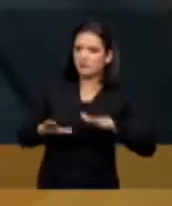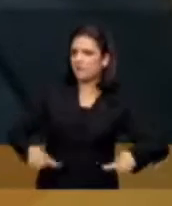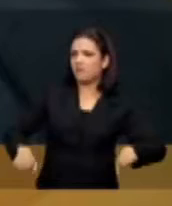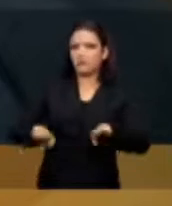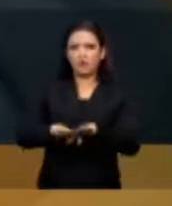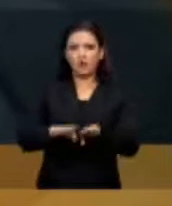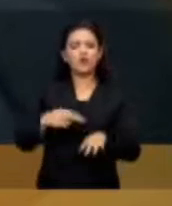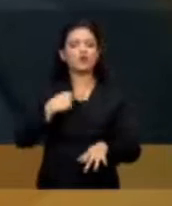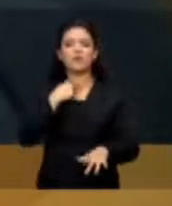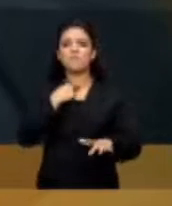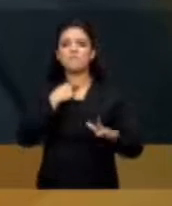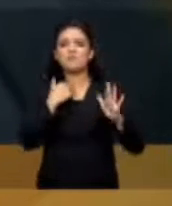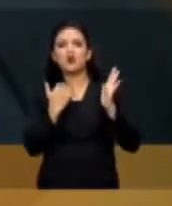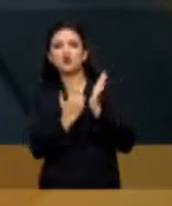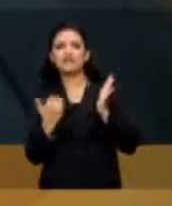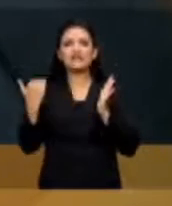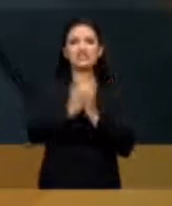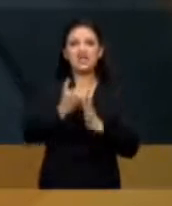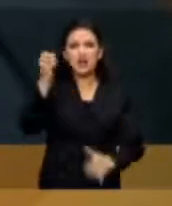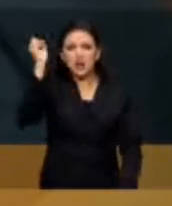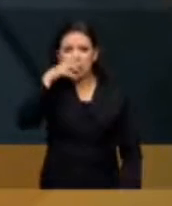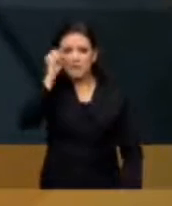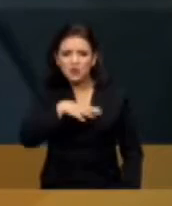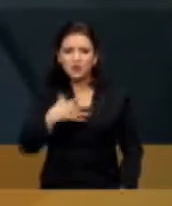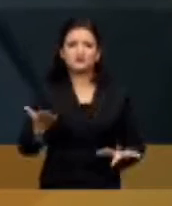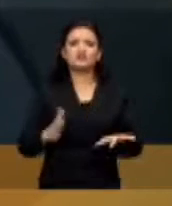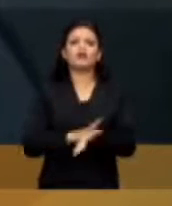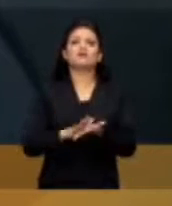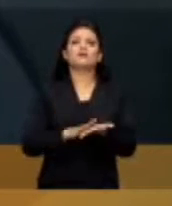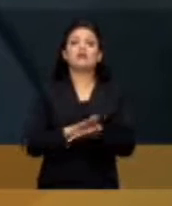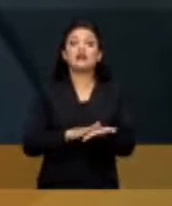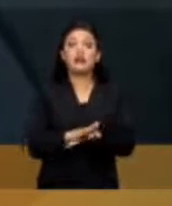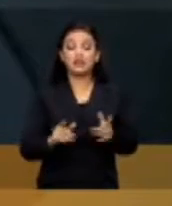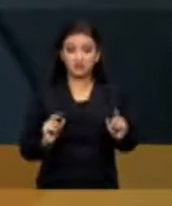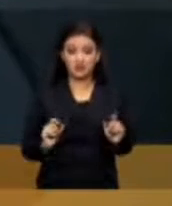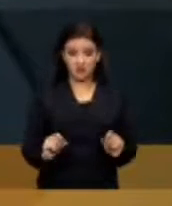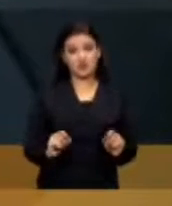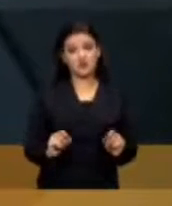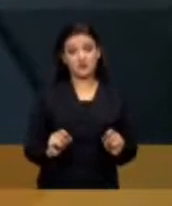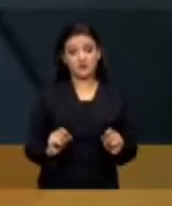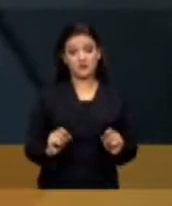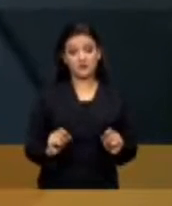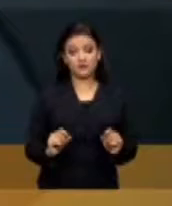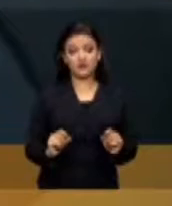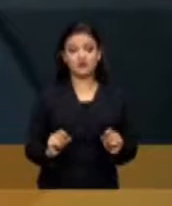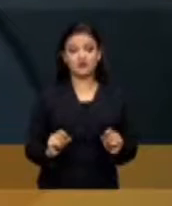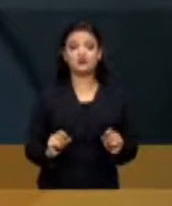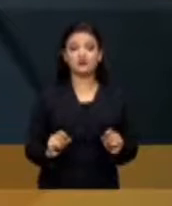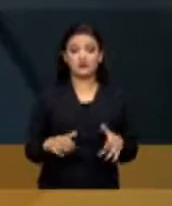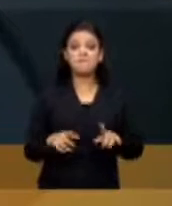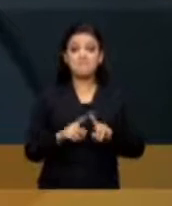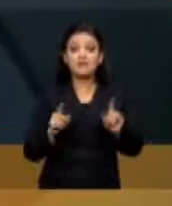paixões, sem exageros, mas com a resposta correta que a lei impõe. O que,